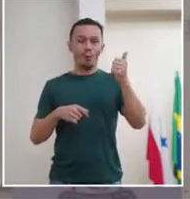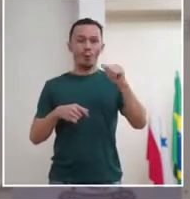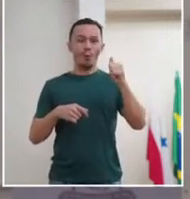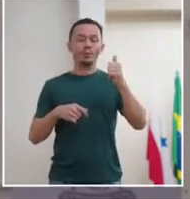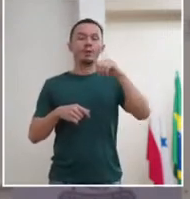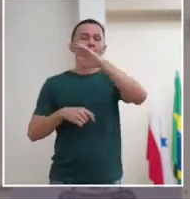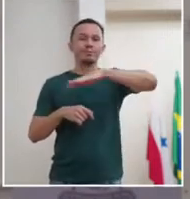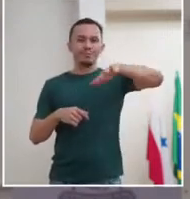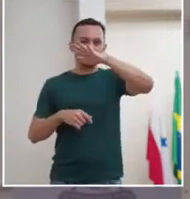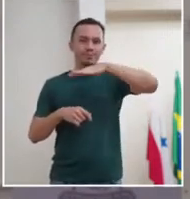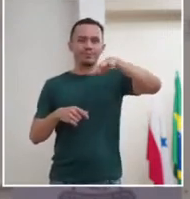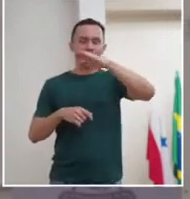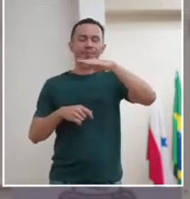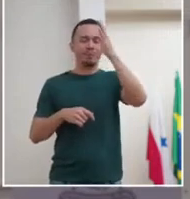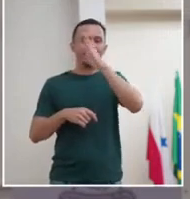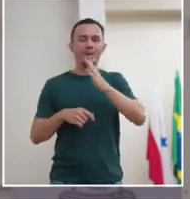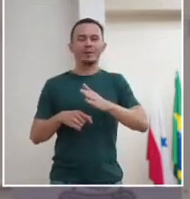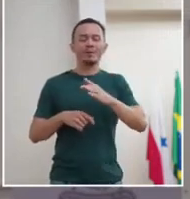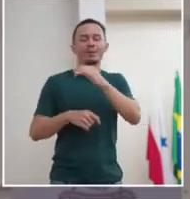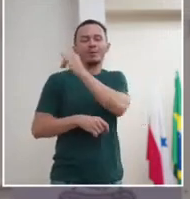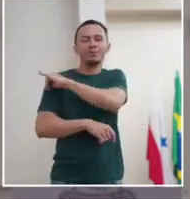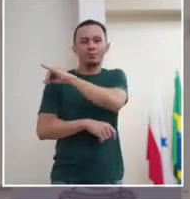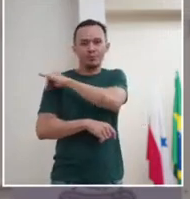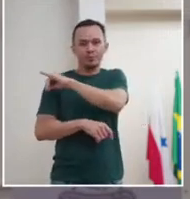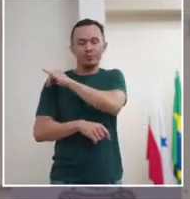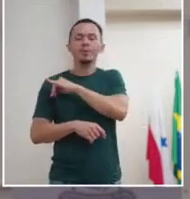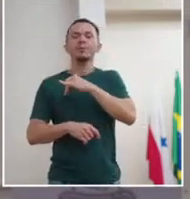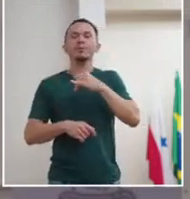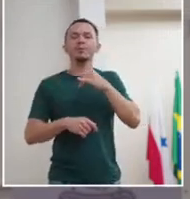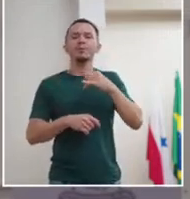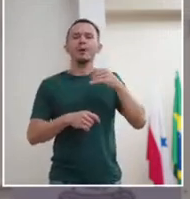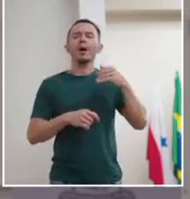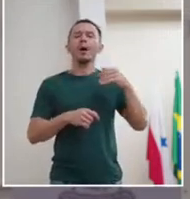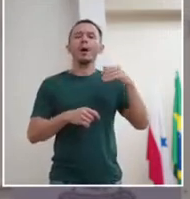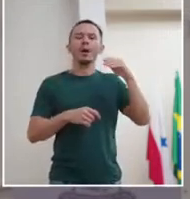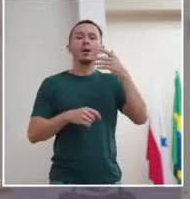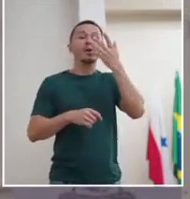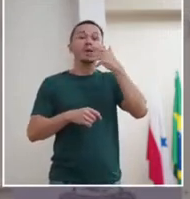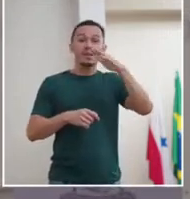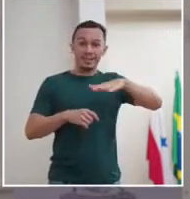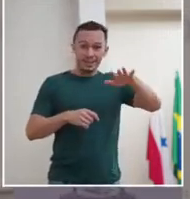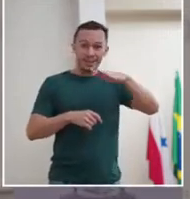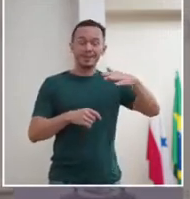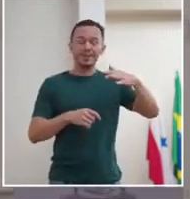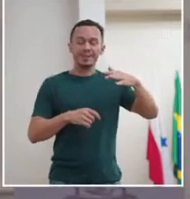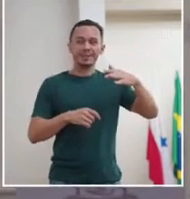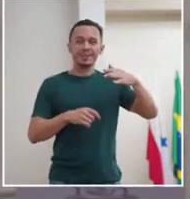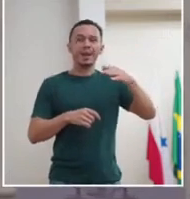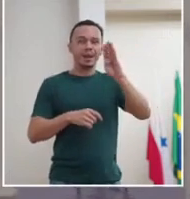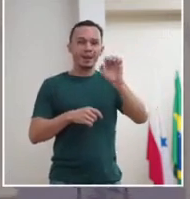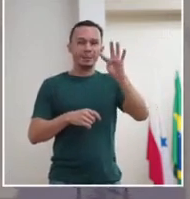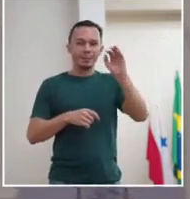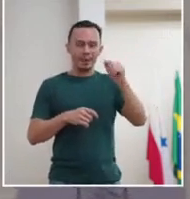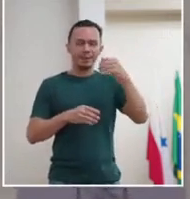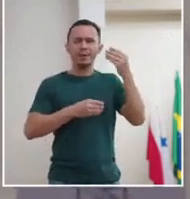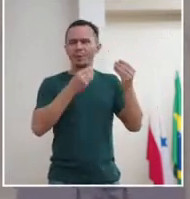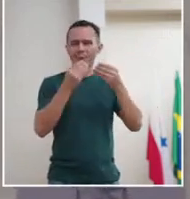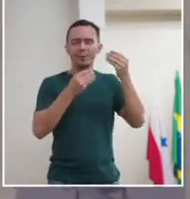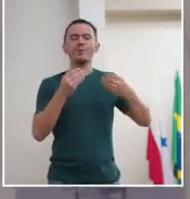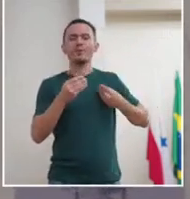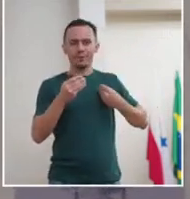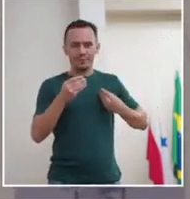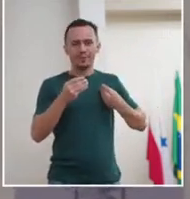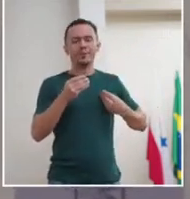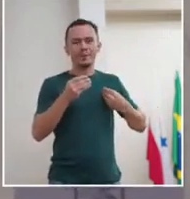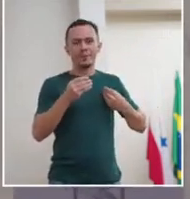da Praça 11. A infância da Berta, assim como toda a sua vida, foi sucedida de desventuras, partidas e recomeços. Sozinha na